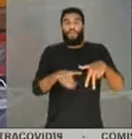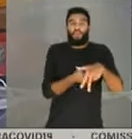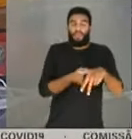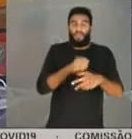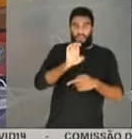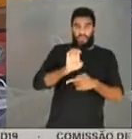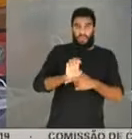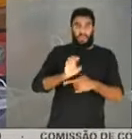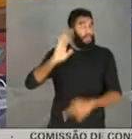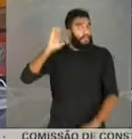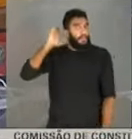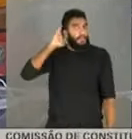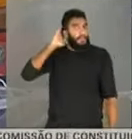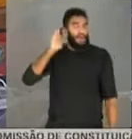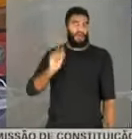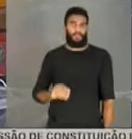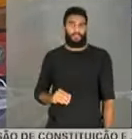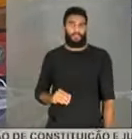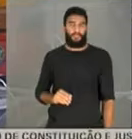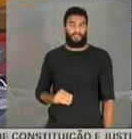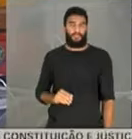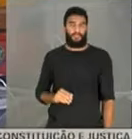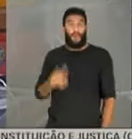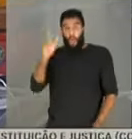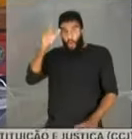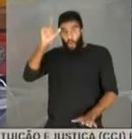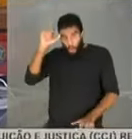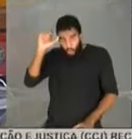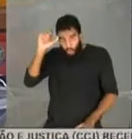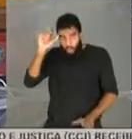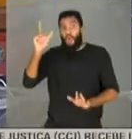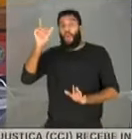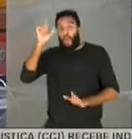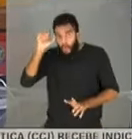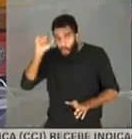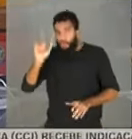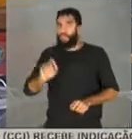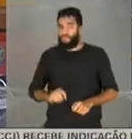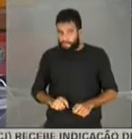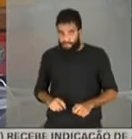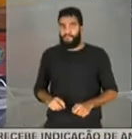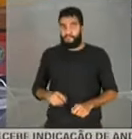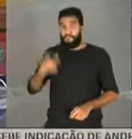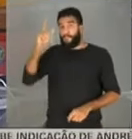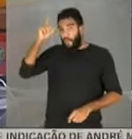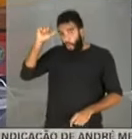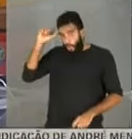Pará, onde foi deflagrada ontem, senador Girão, ontem,